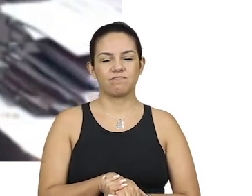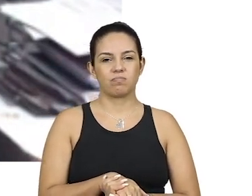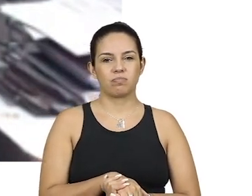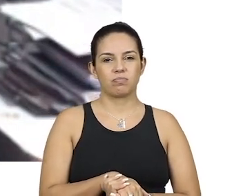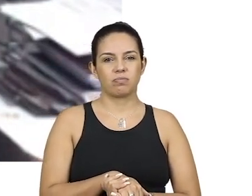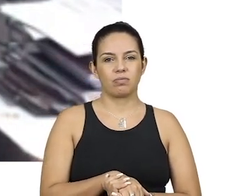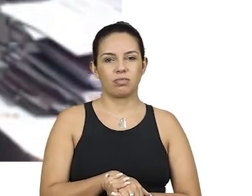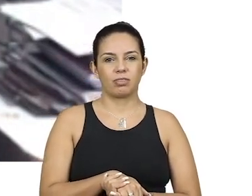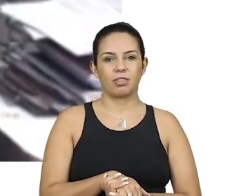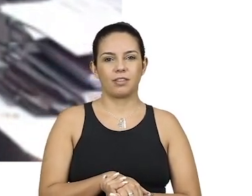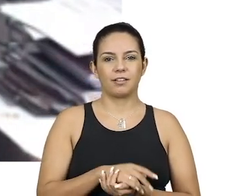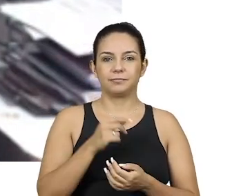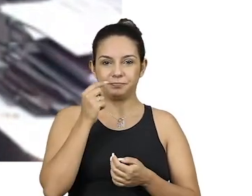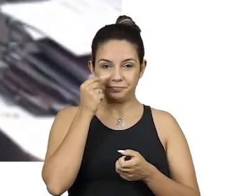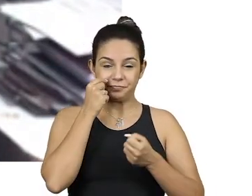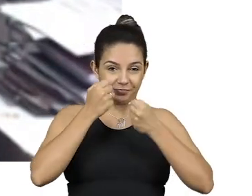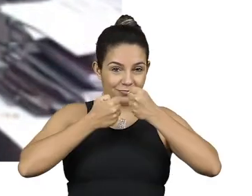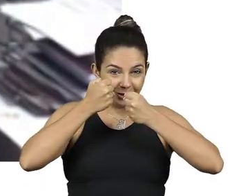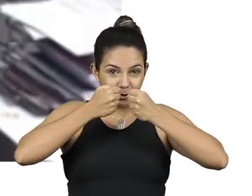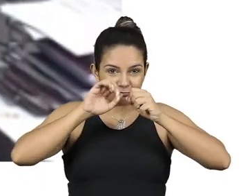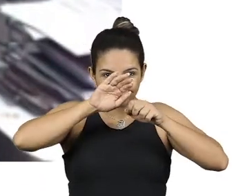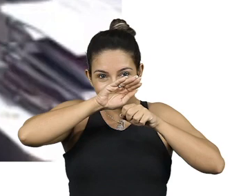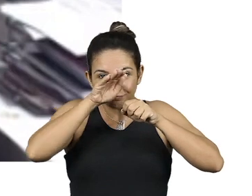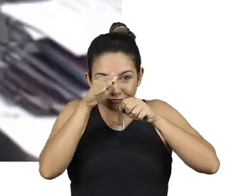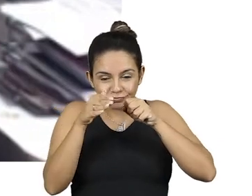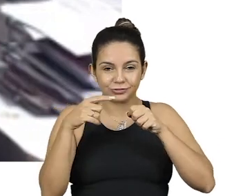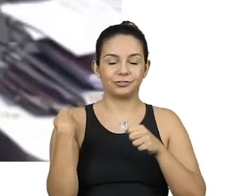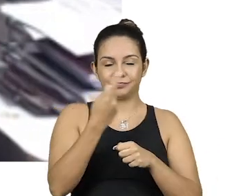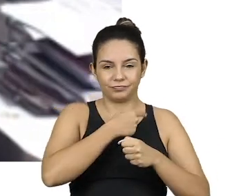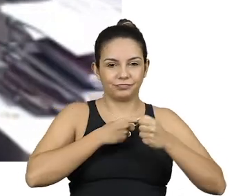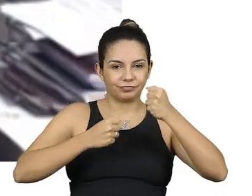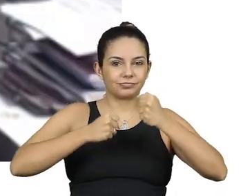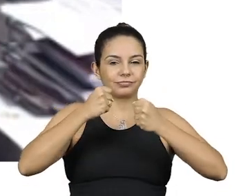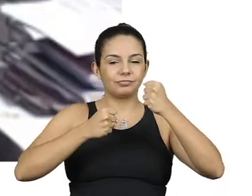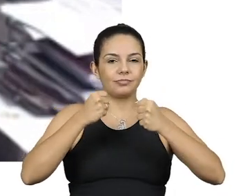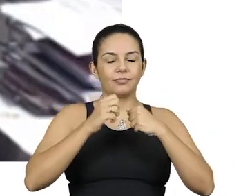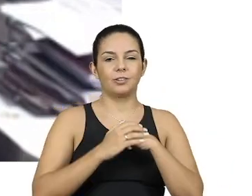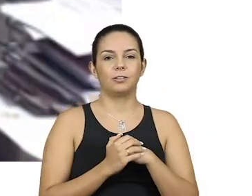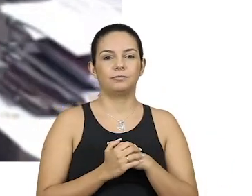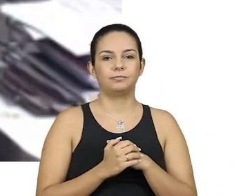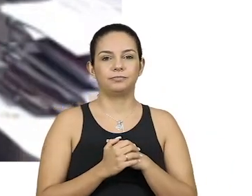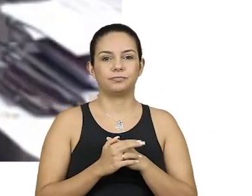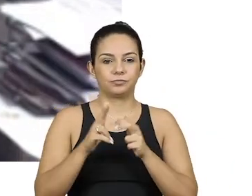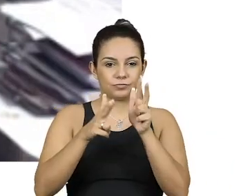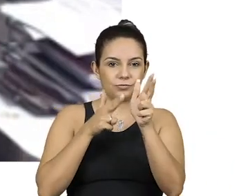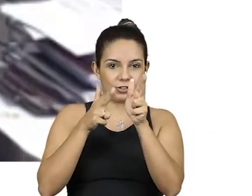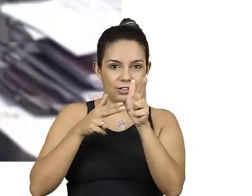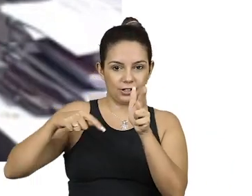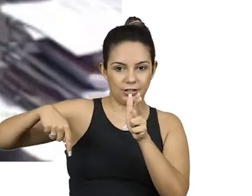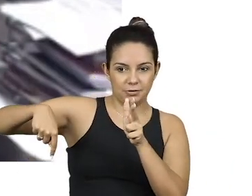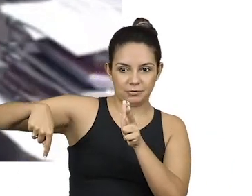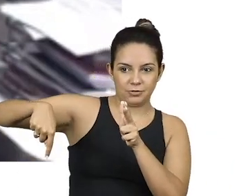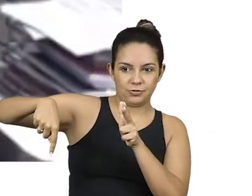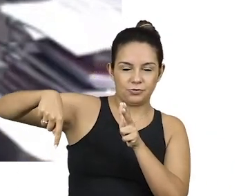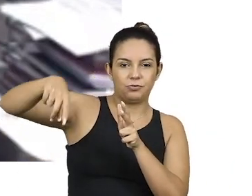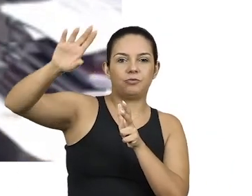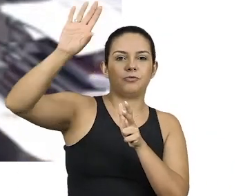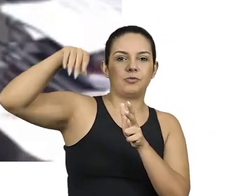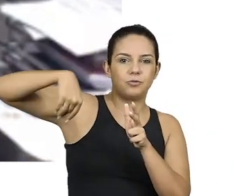do besourinho Volkswagen. Nós andando e o trem passando ao lado,